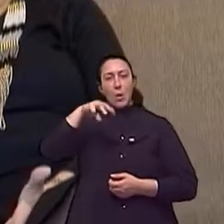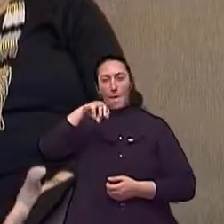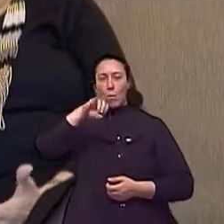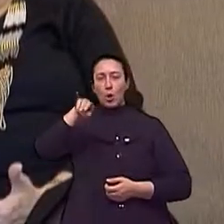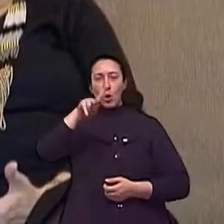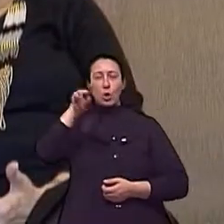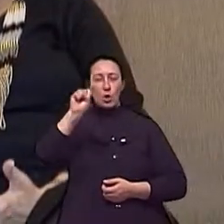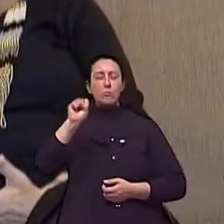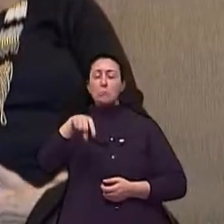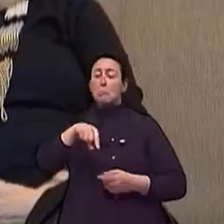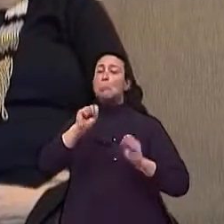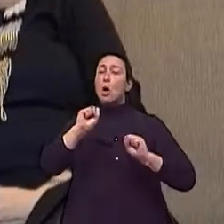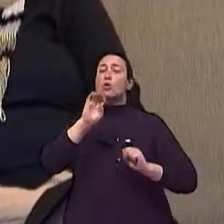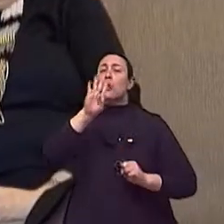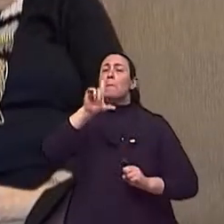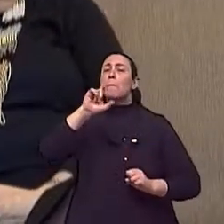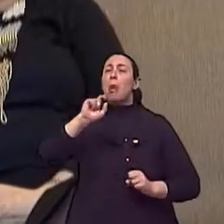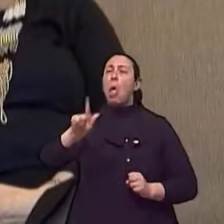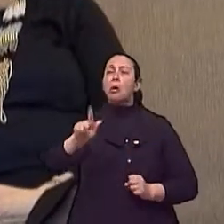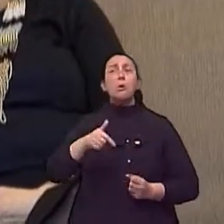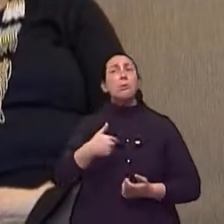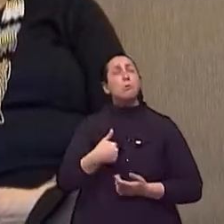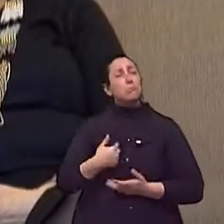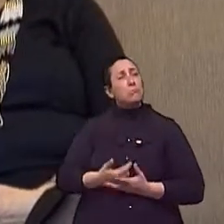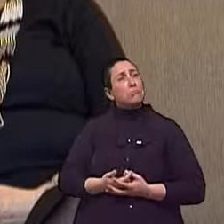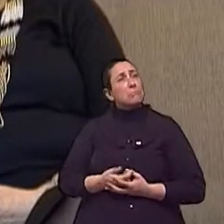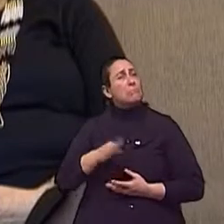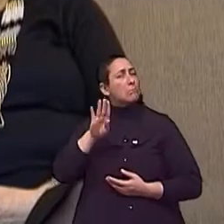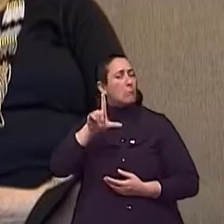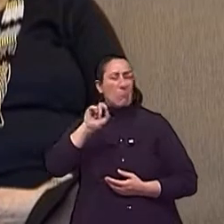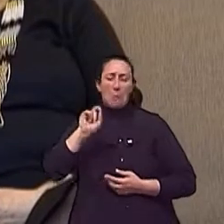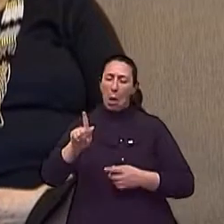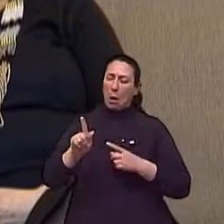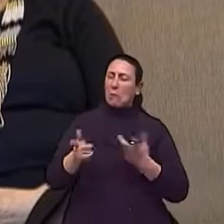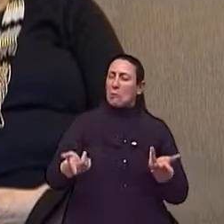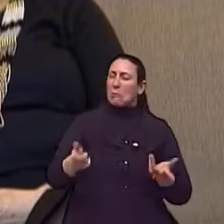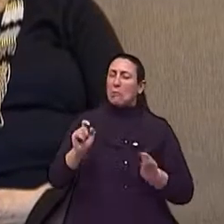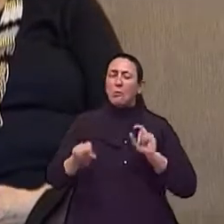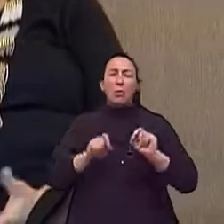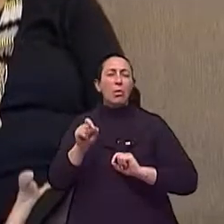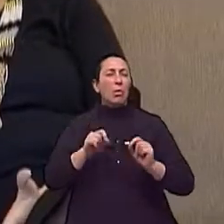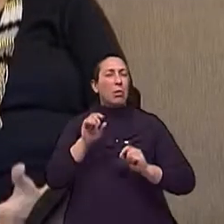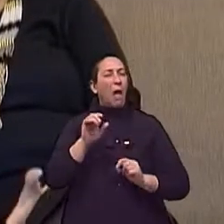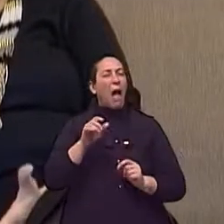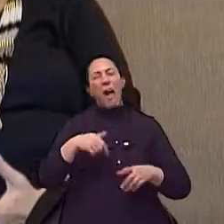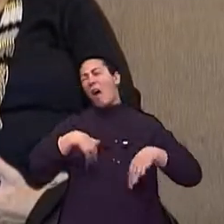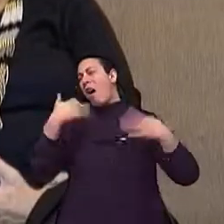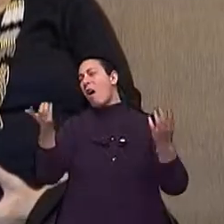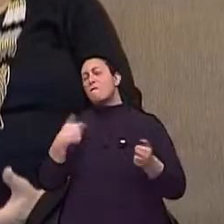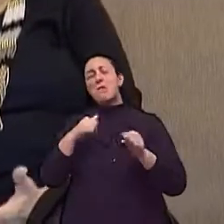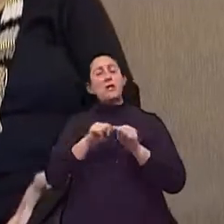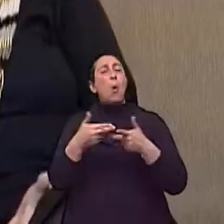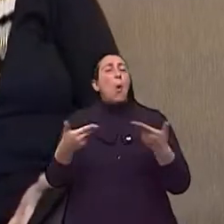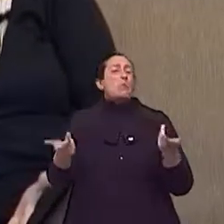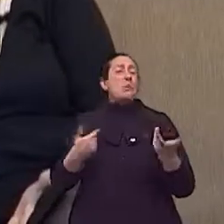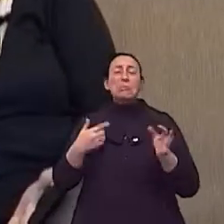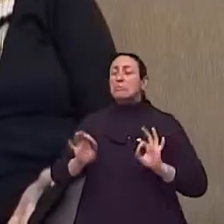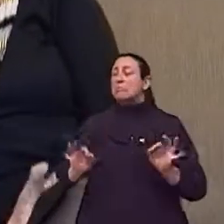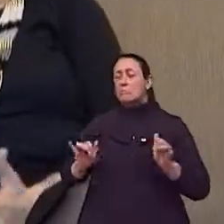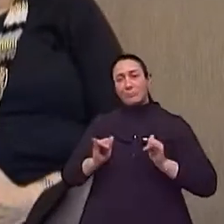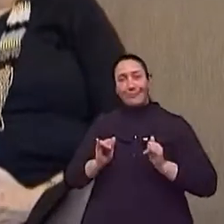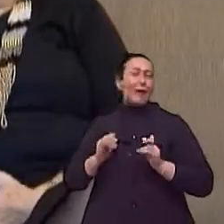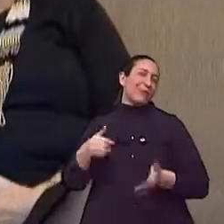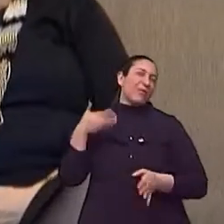Zero Hora no caso da aí tá aí eu digo que será que é isso né mas ah vou fazer alguma coisa vou me inscrever mas não vou ser